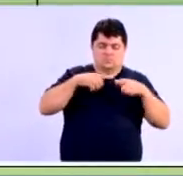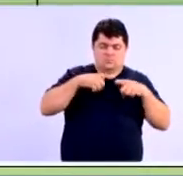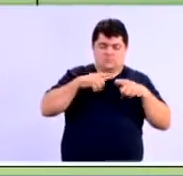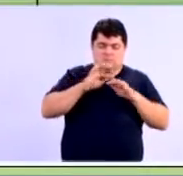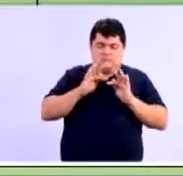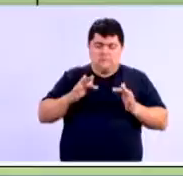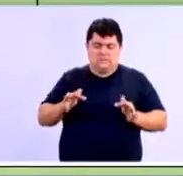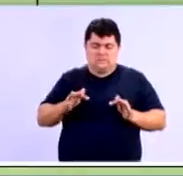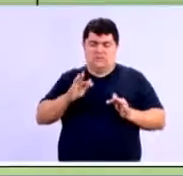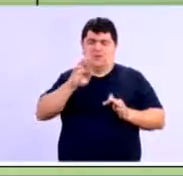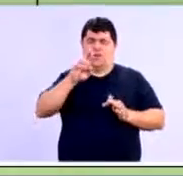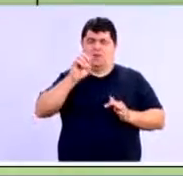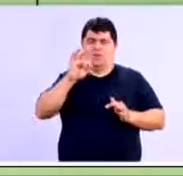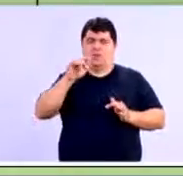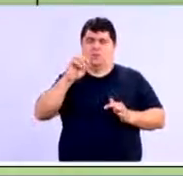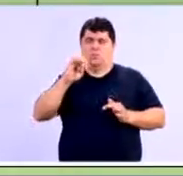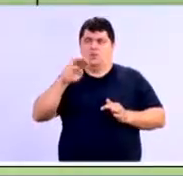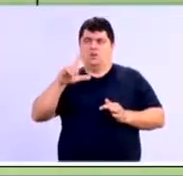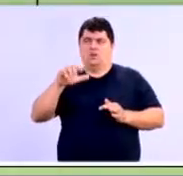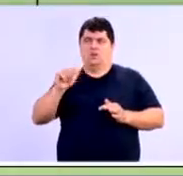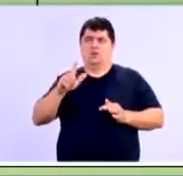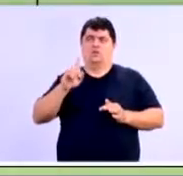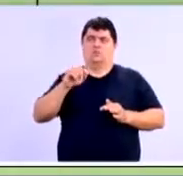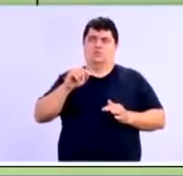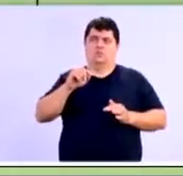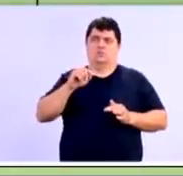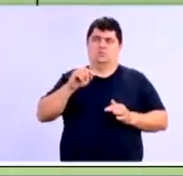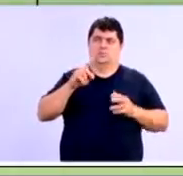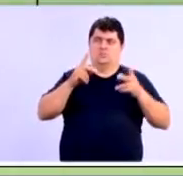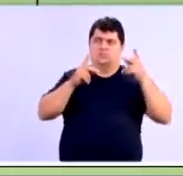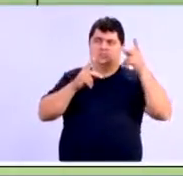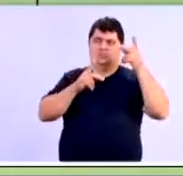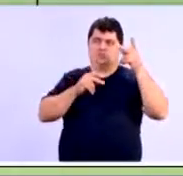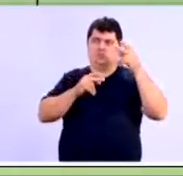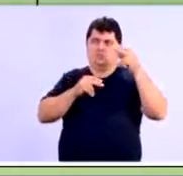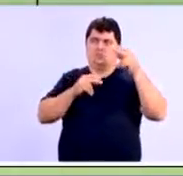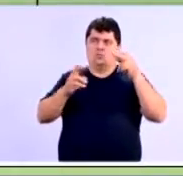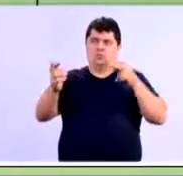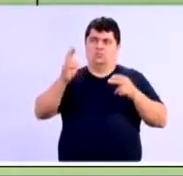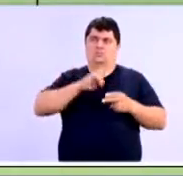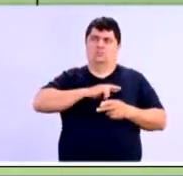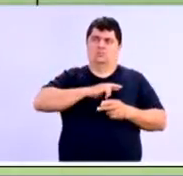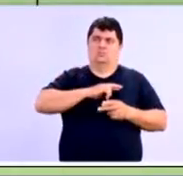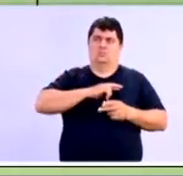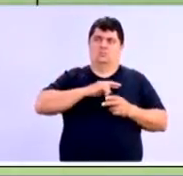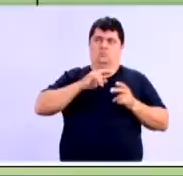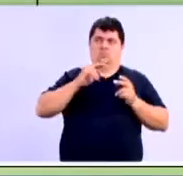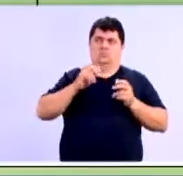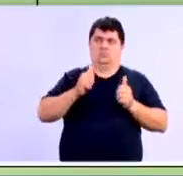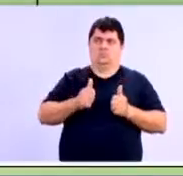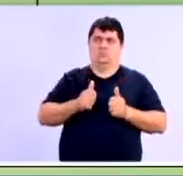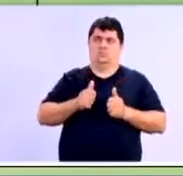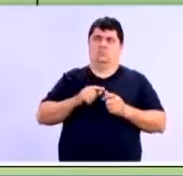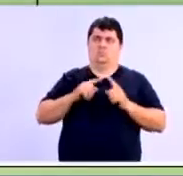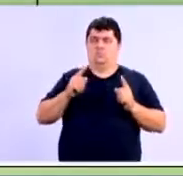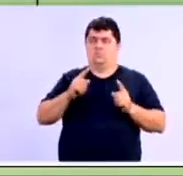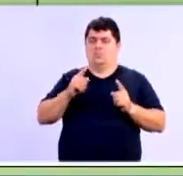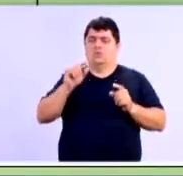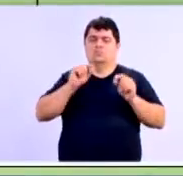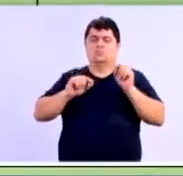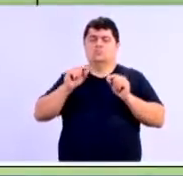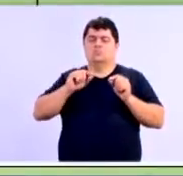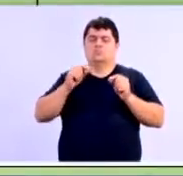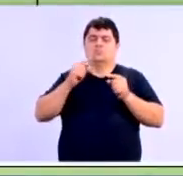a rentabilidade dela vai ser igual ao retorno sobre o ativo. Correto? Mas o que eu quero estabelecer